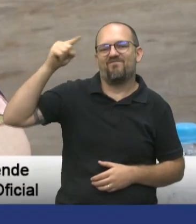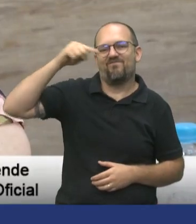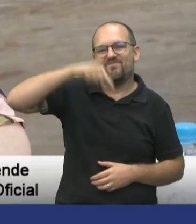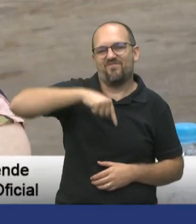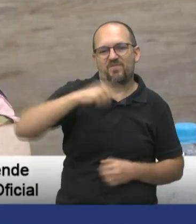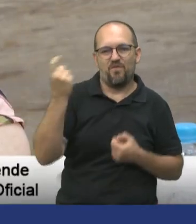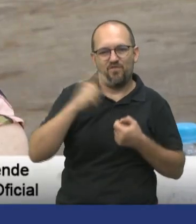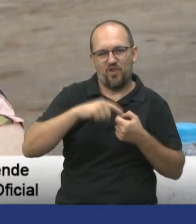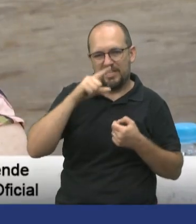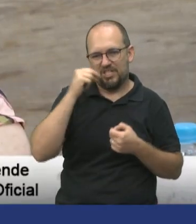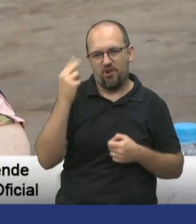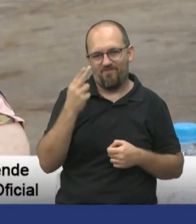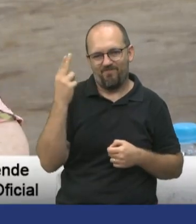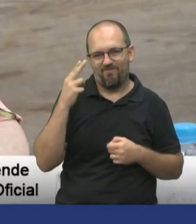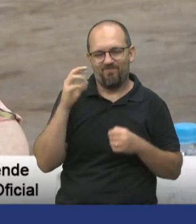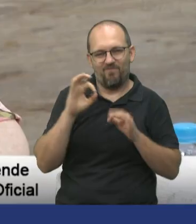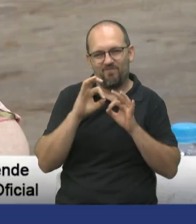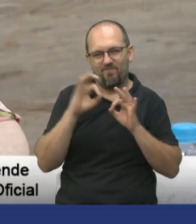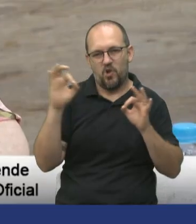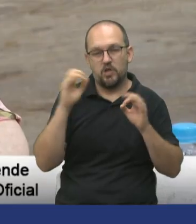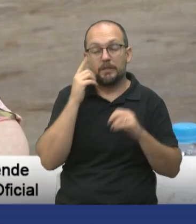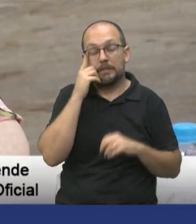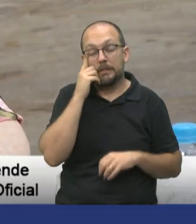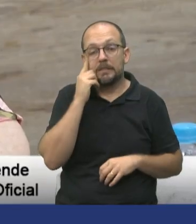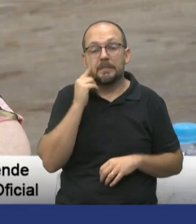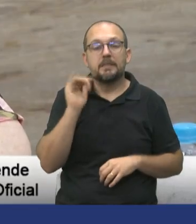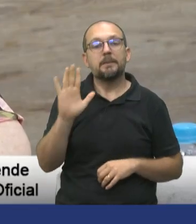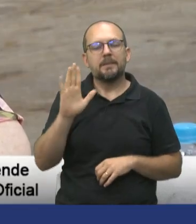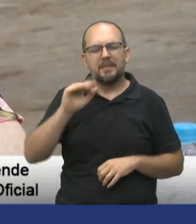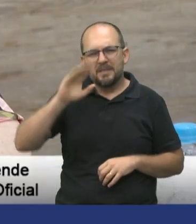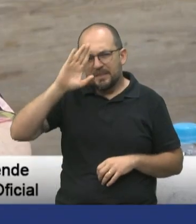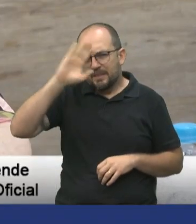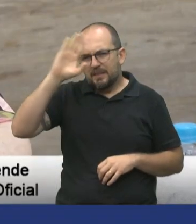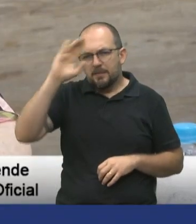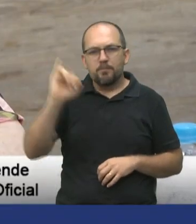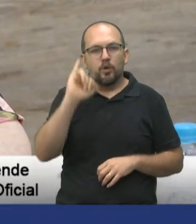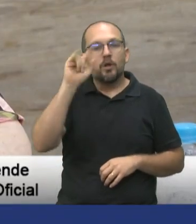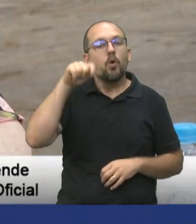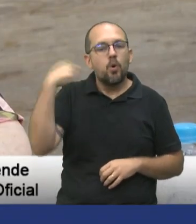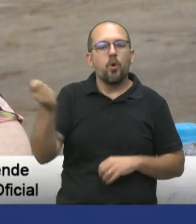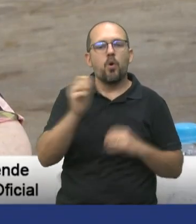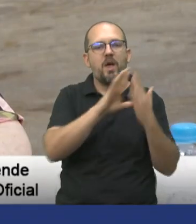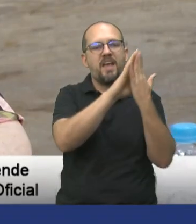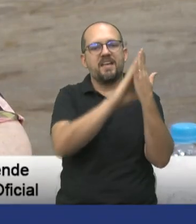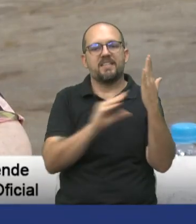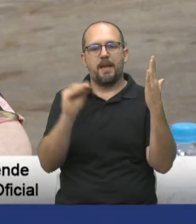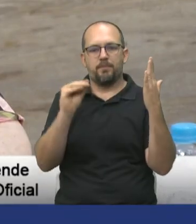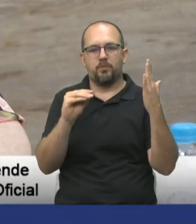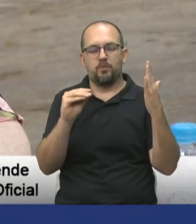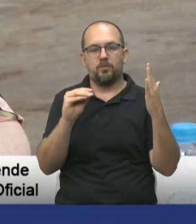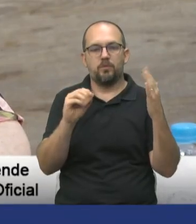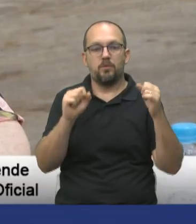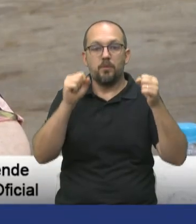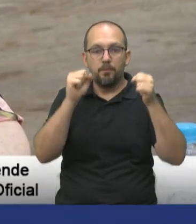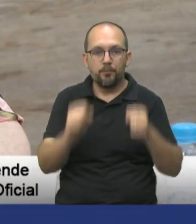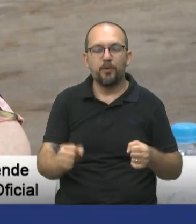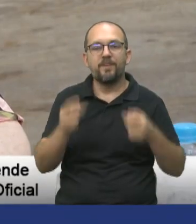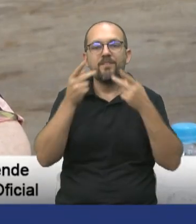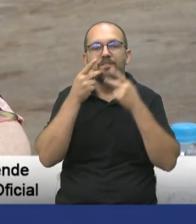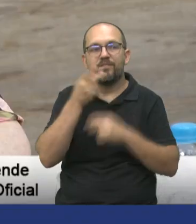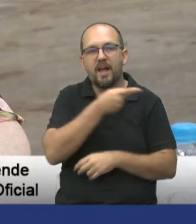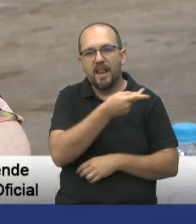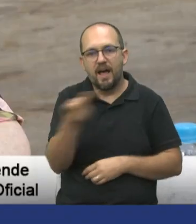Jaú. Mas o que eu acho mais importante de tudo, professor, é o exemplo. E poder dizer para as